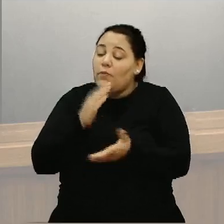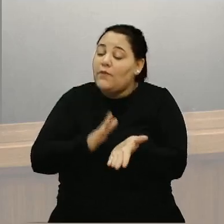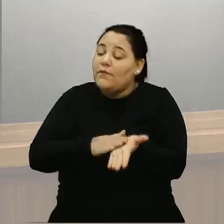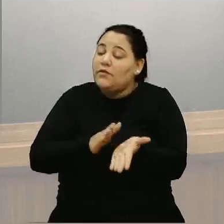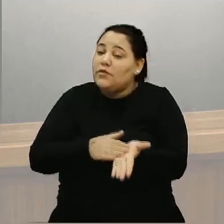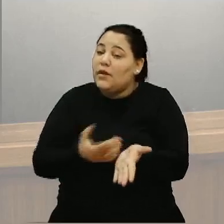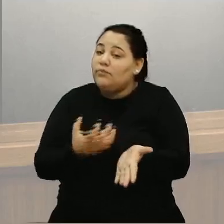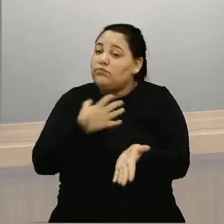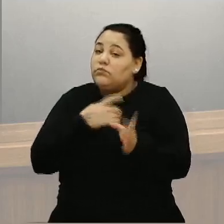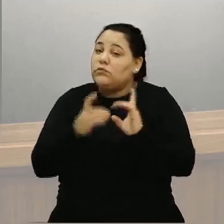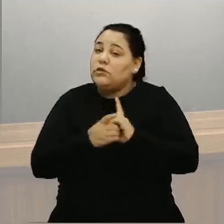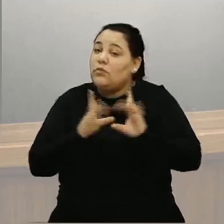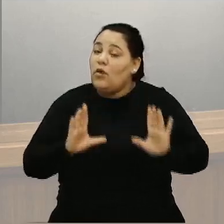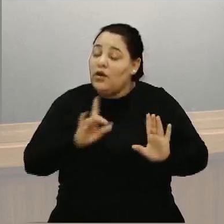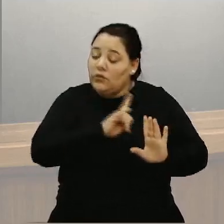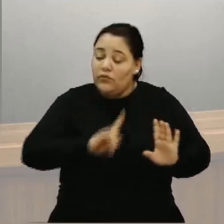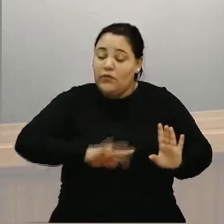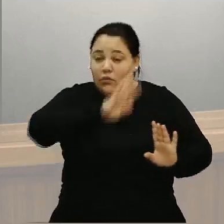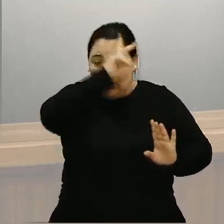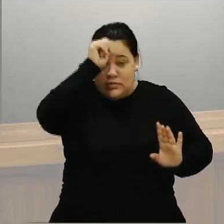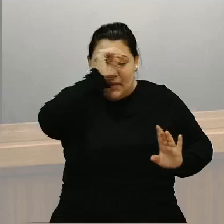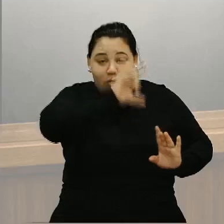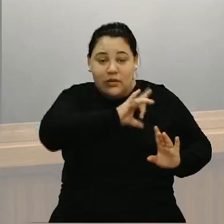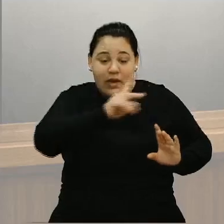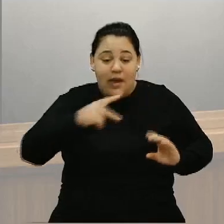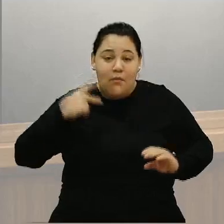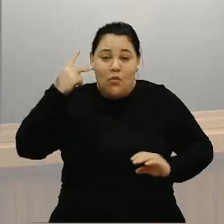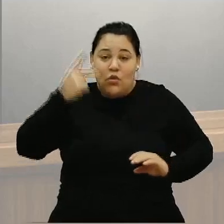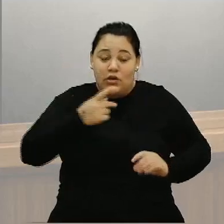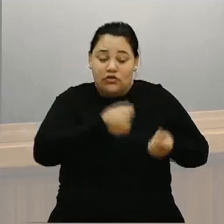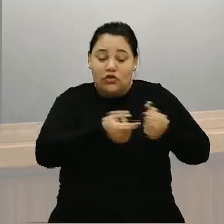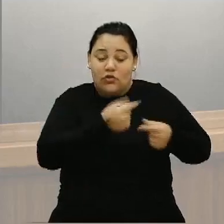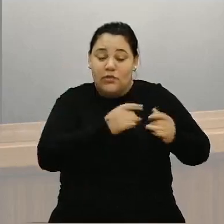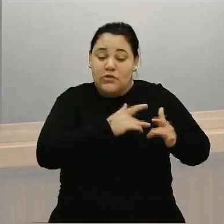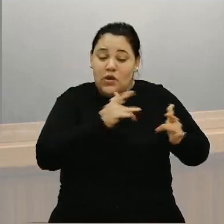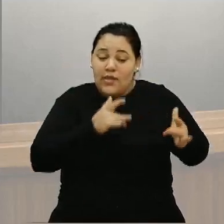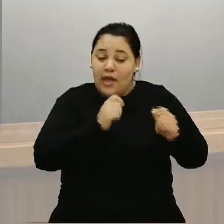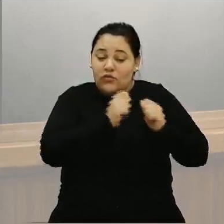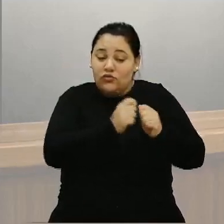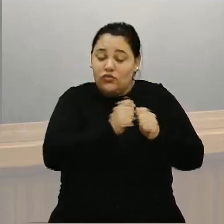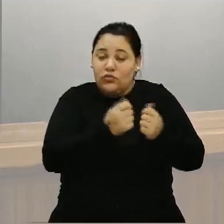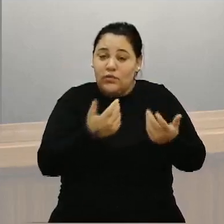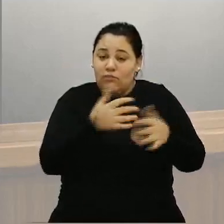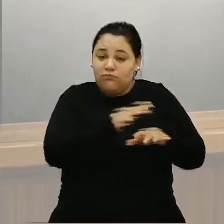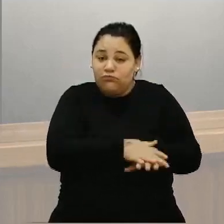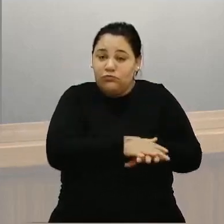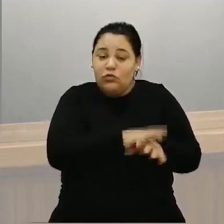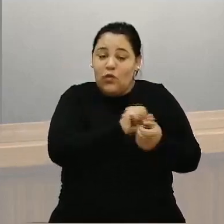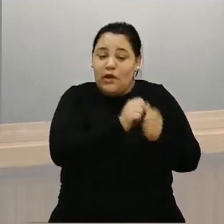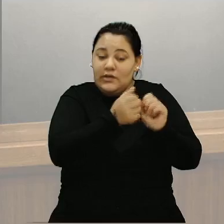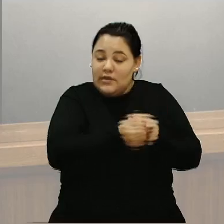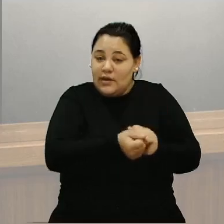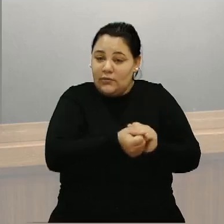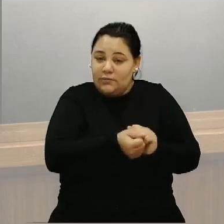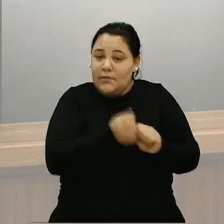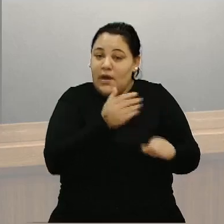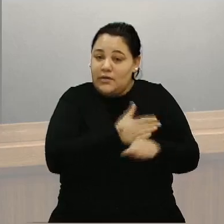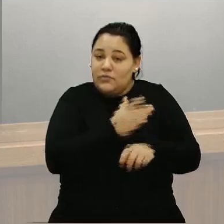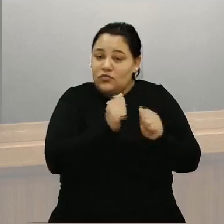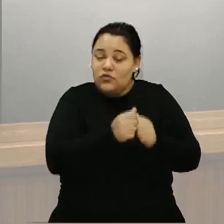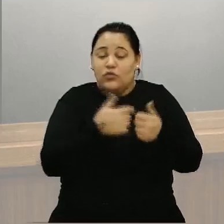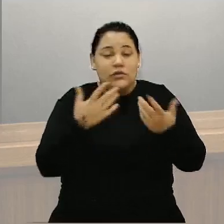governo municipal tenha esta política de economia solidária que inclui o artesanato. Então, o vereador